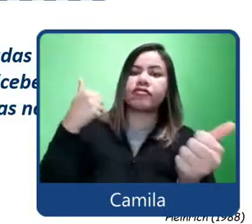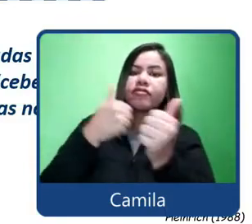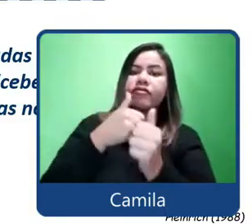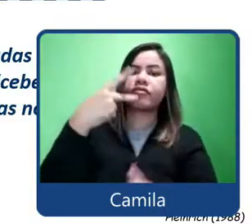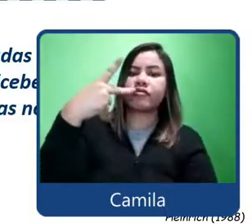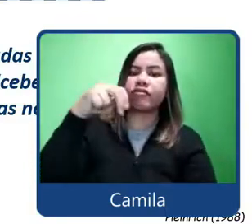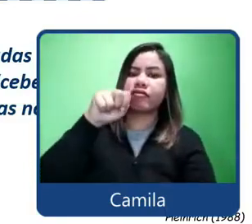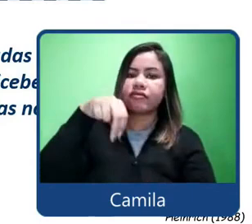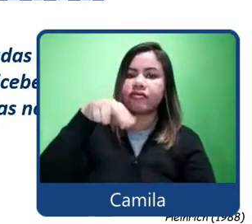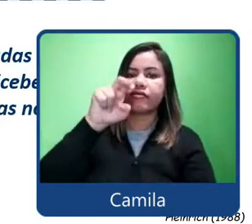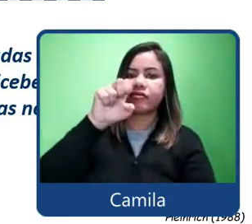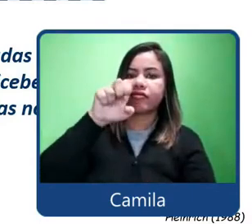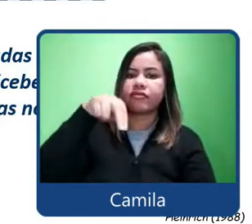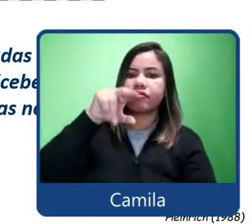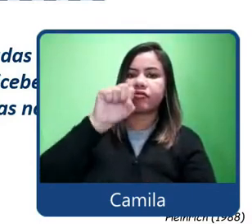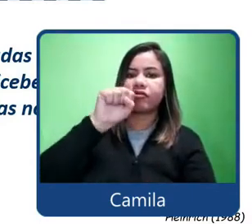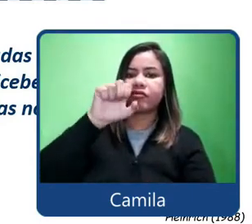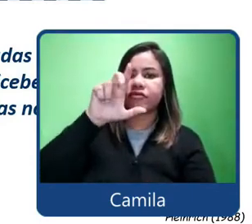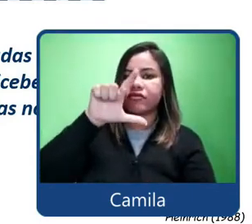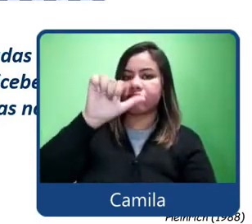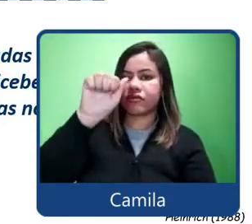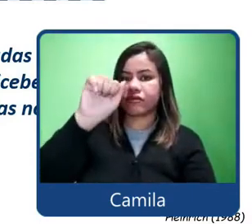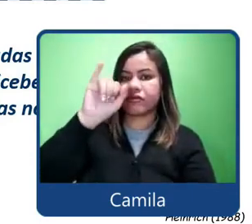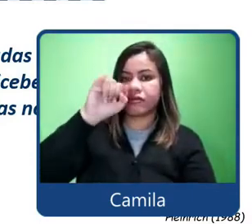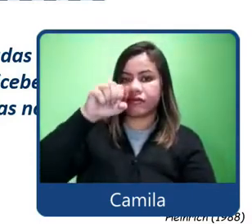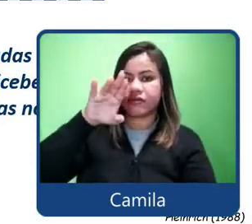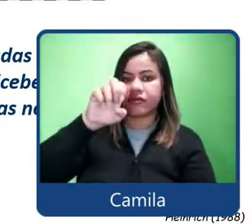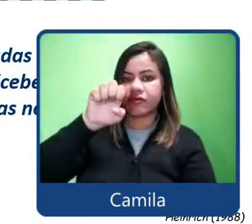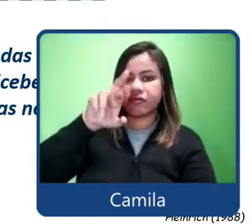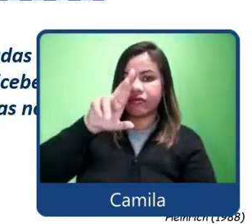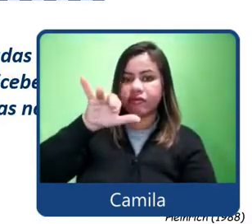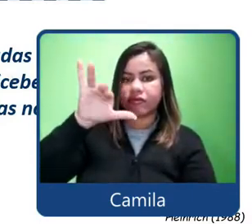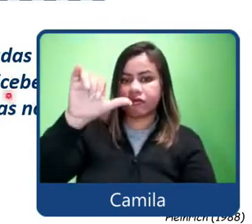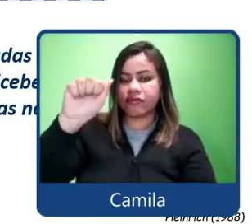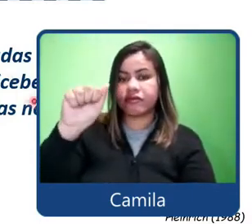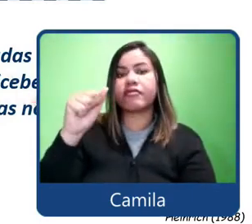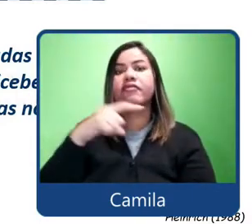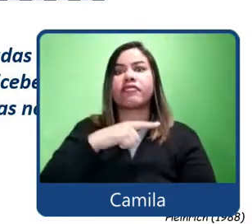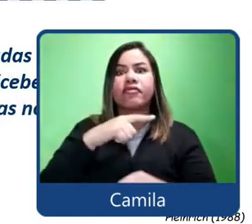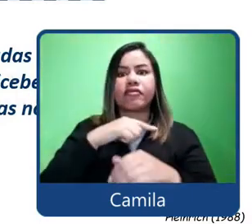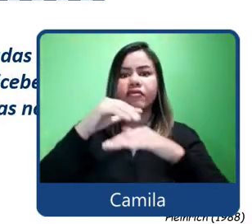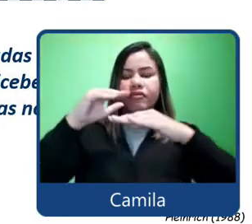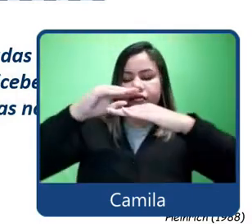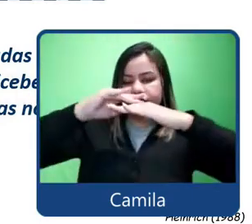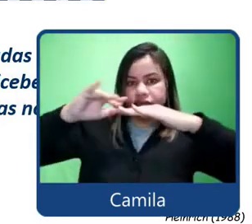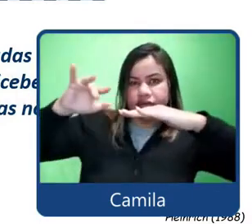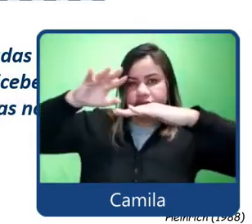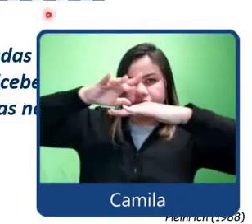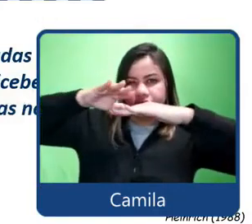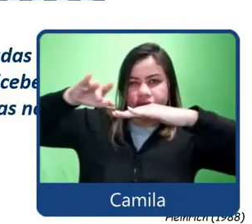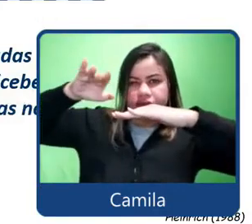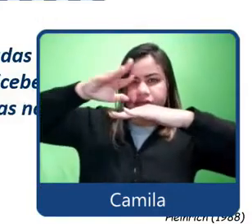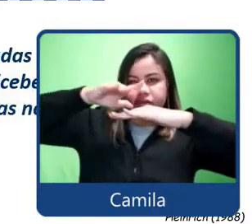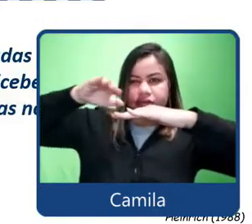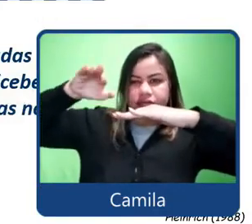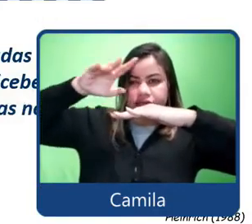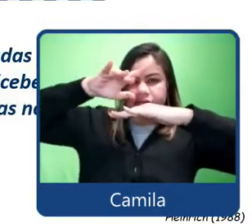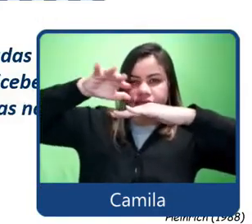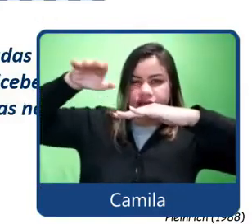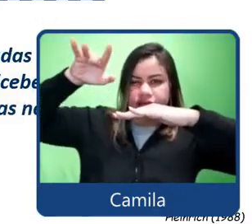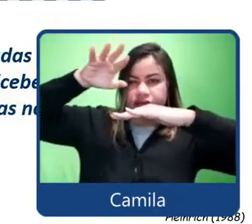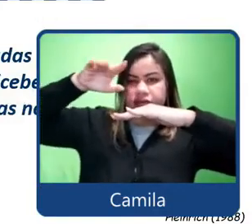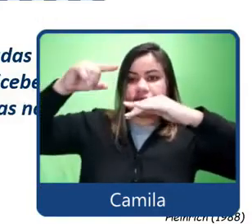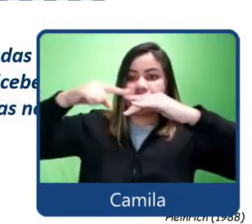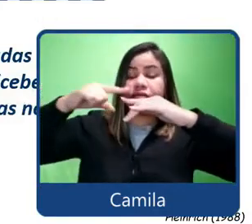sequência de camadas ricas em sedimentos transportados por icebergs. E vejam que nós estamos